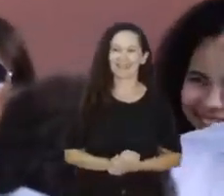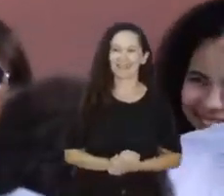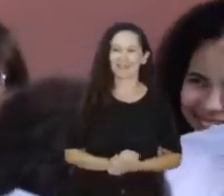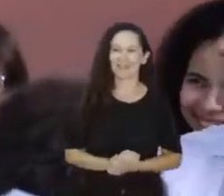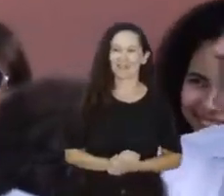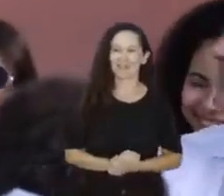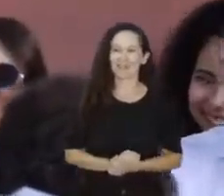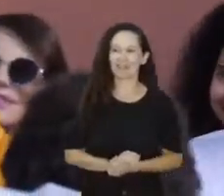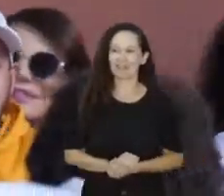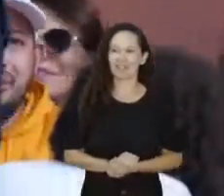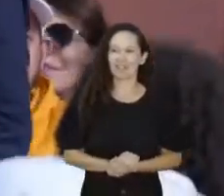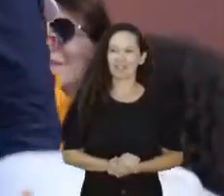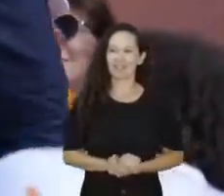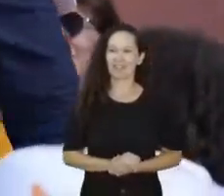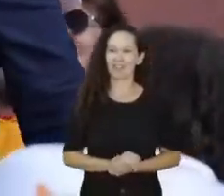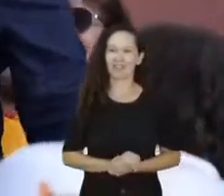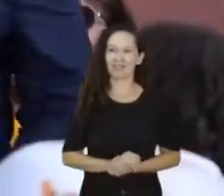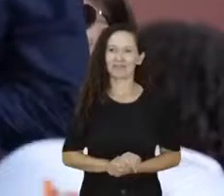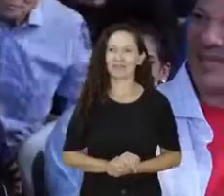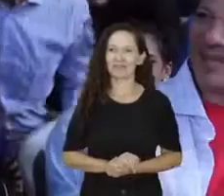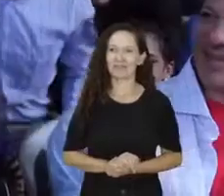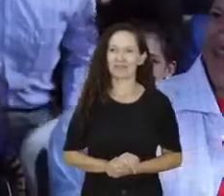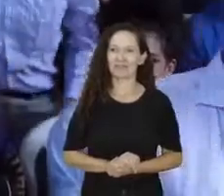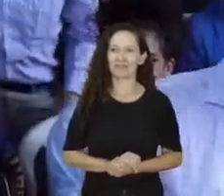O Igor vai falar agora, né?